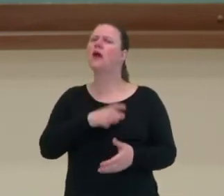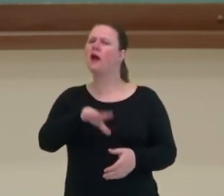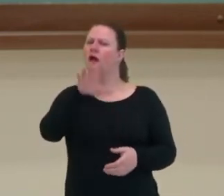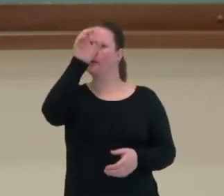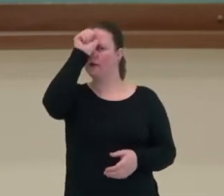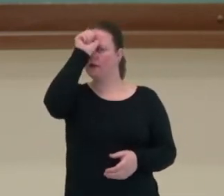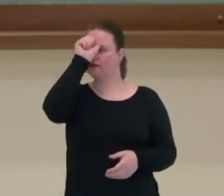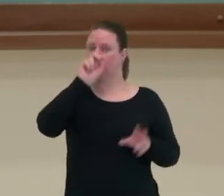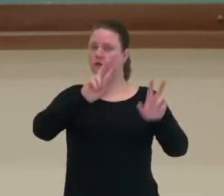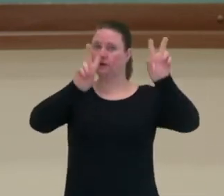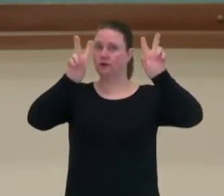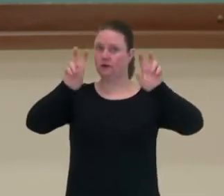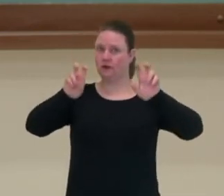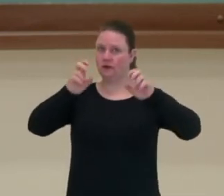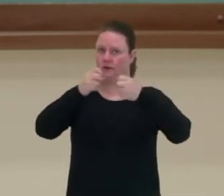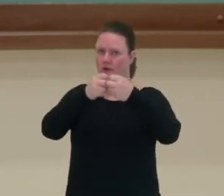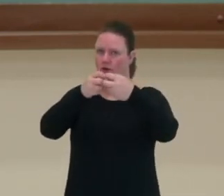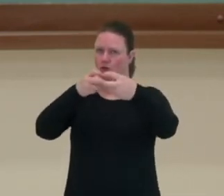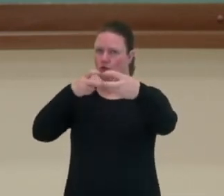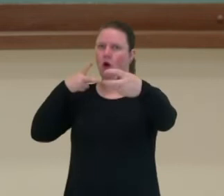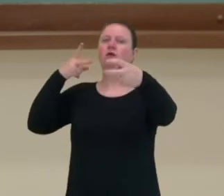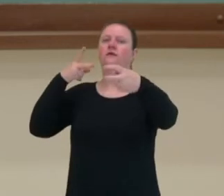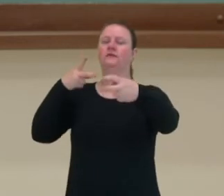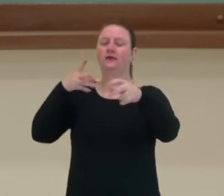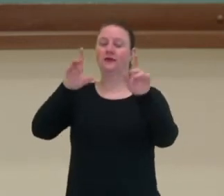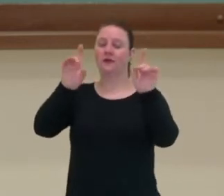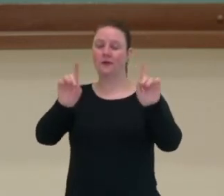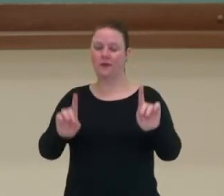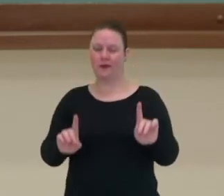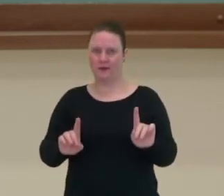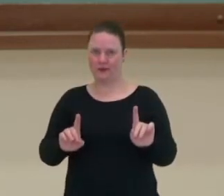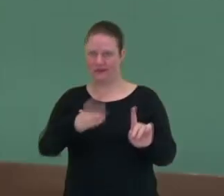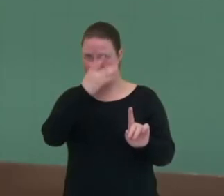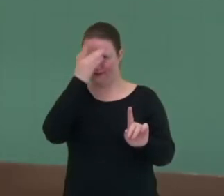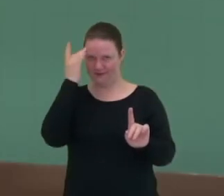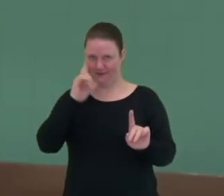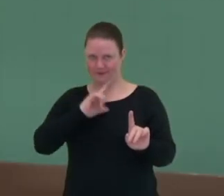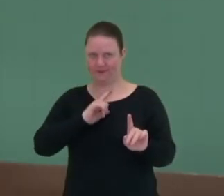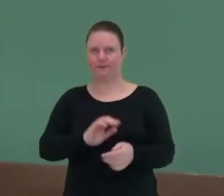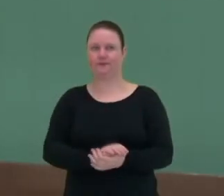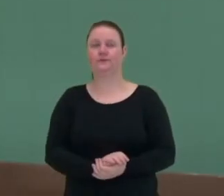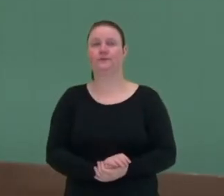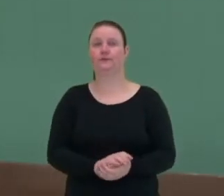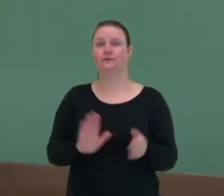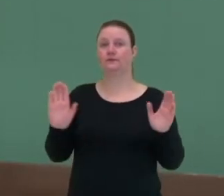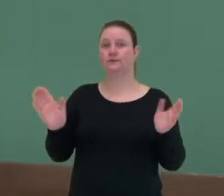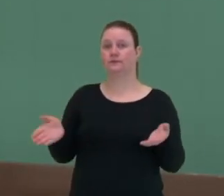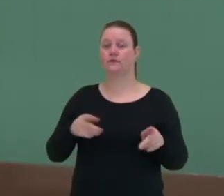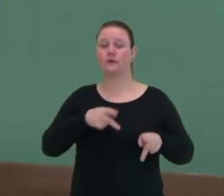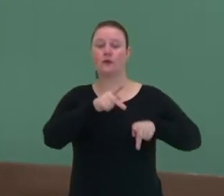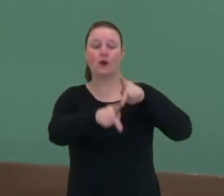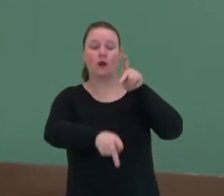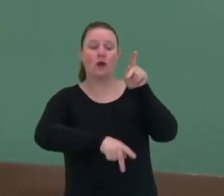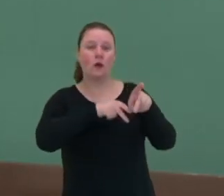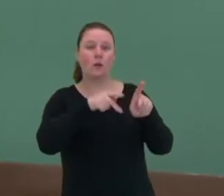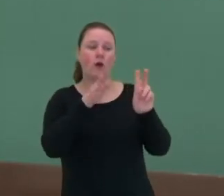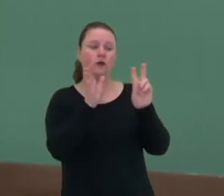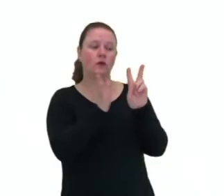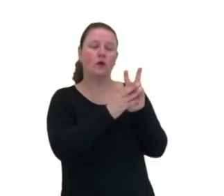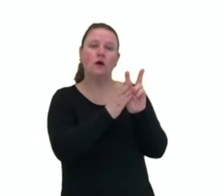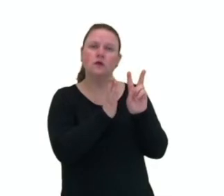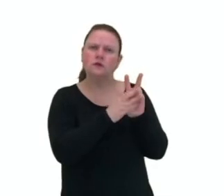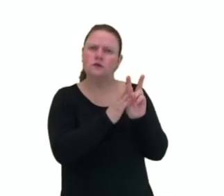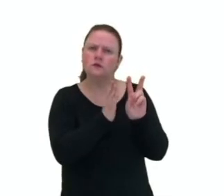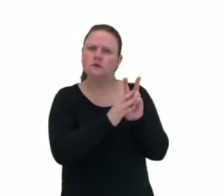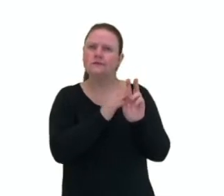aprenderam sobre o tiro com arco paralímpico. E aqui a gente vai falar agora sobre os povos indígenas. Os